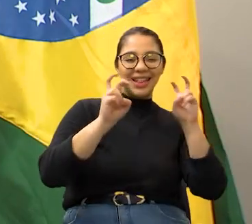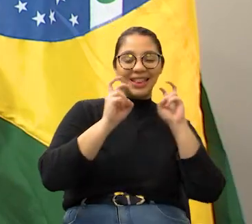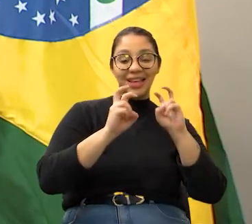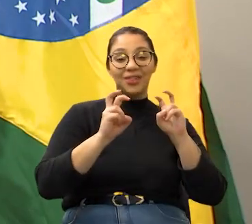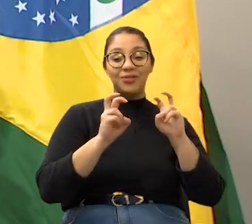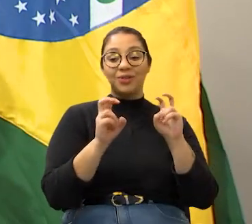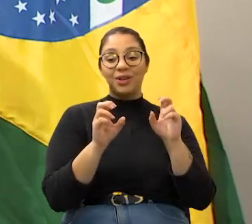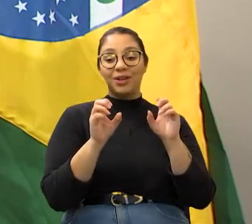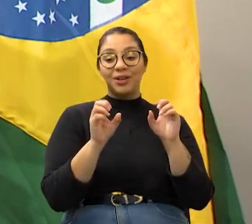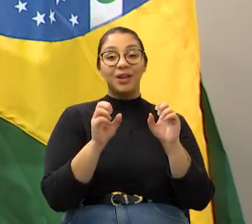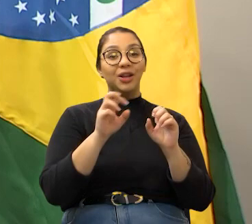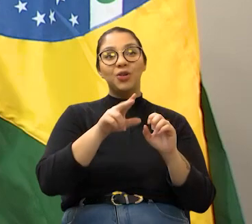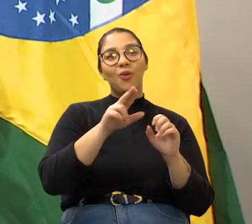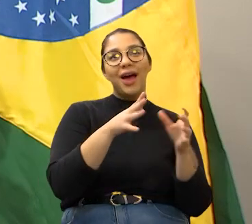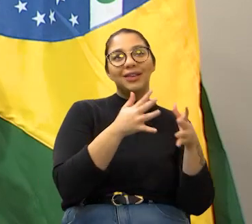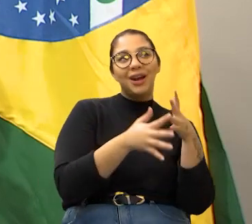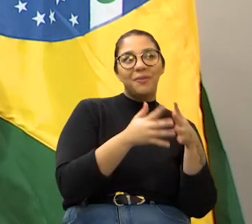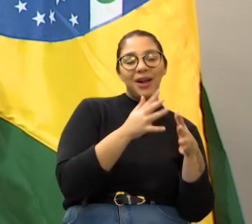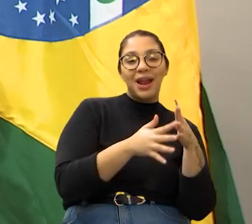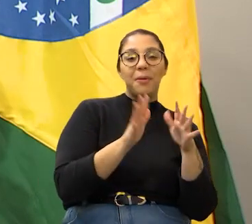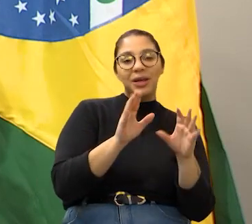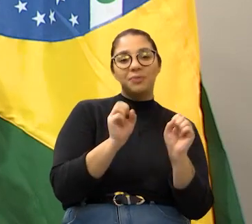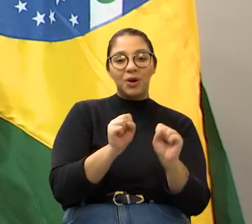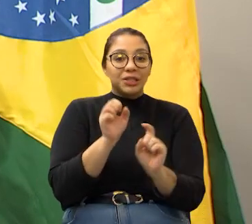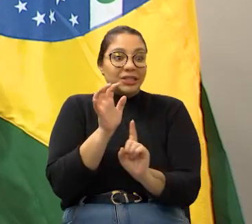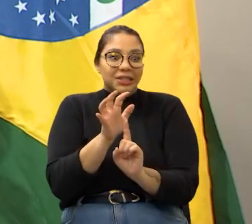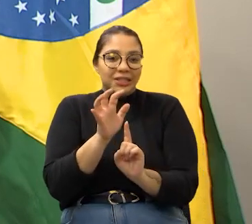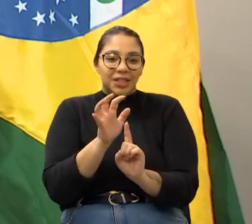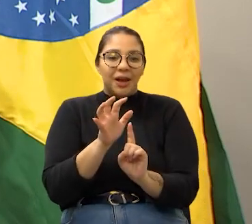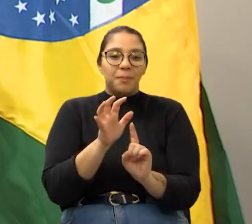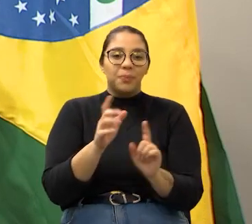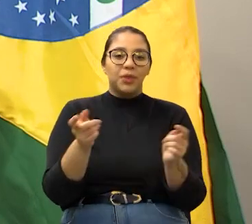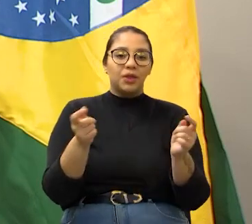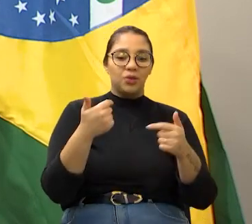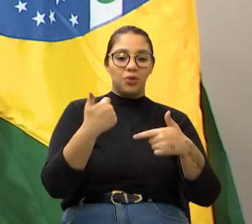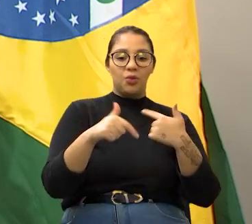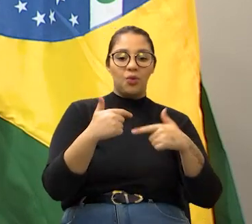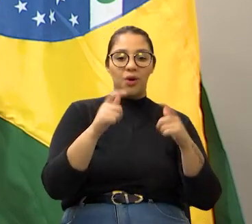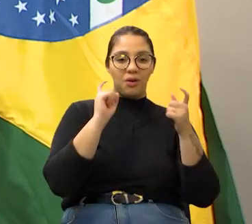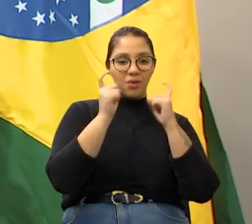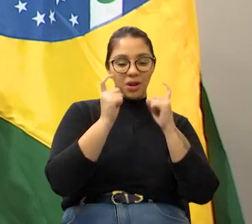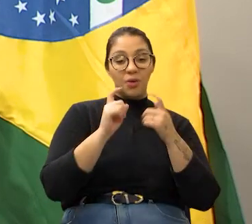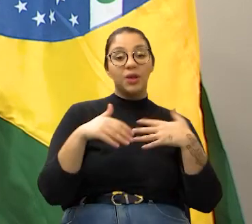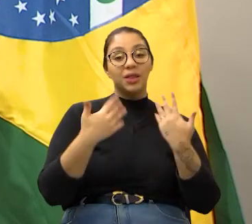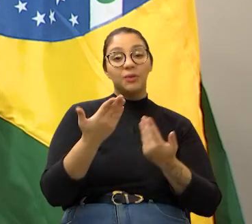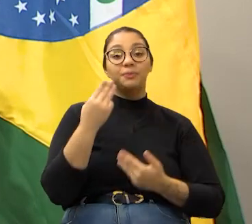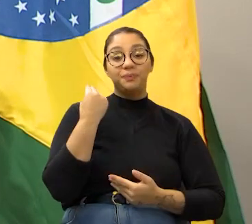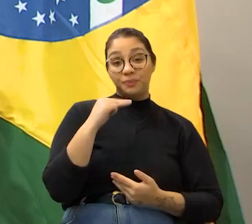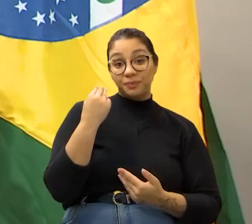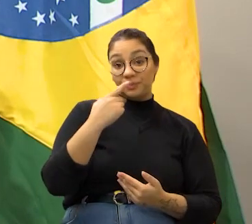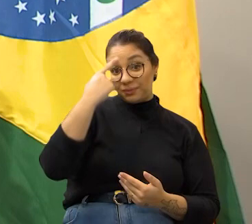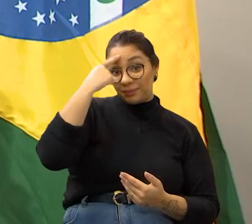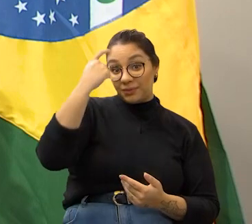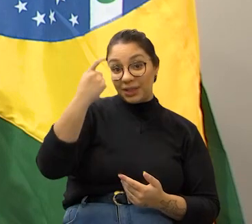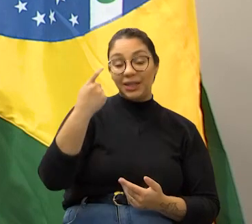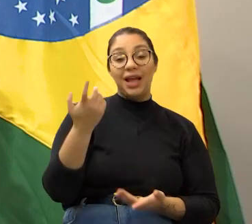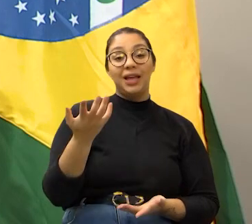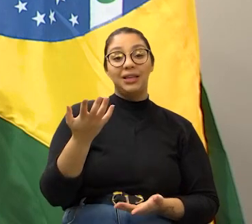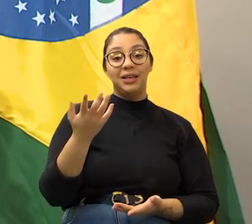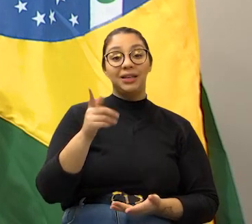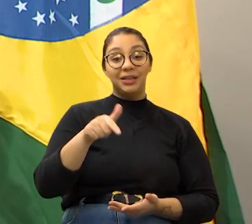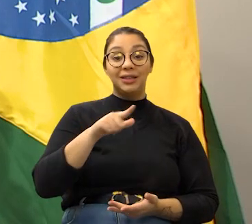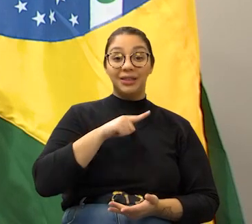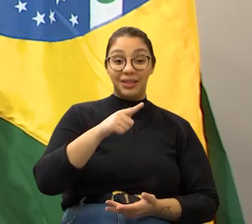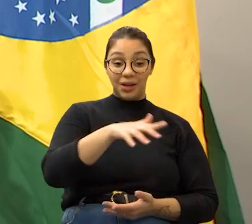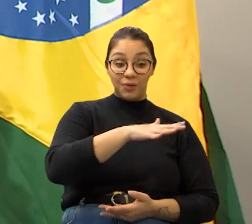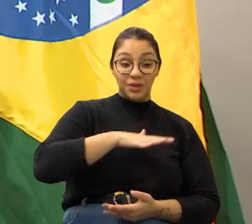gritando, enfim. Às vezes até pode, não vou falar atrapalhar, mas interferir na condução dos trabalhos. Então a Mariana trouxe